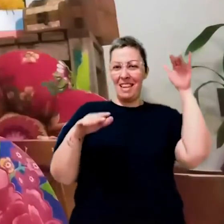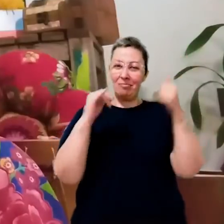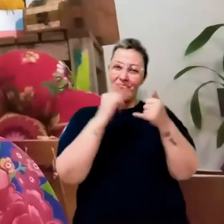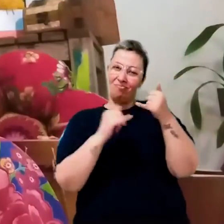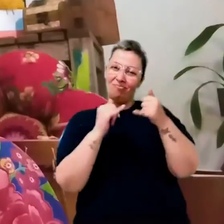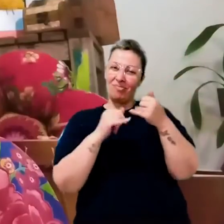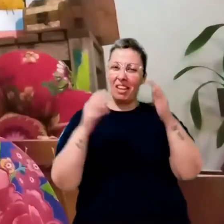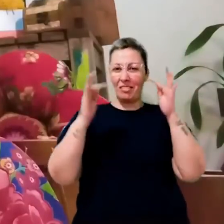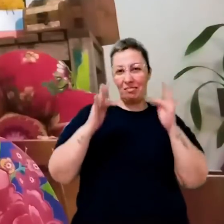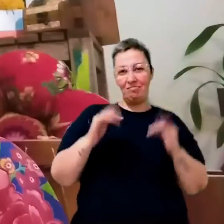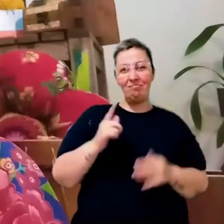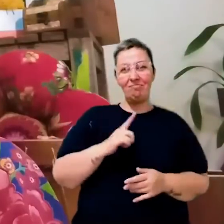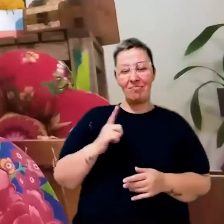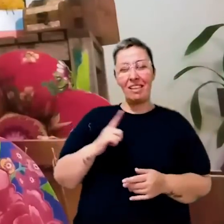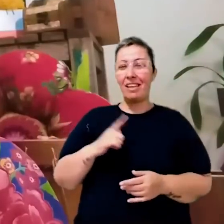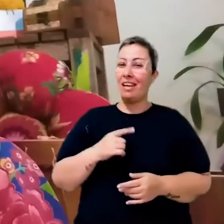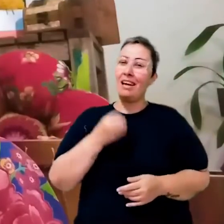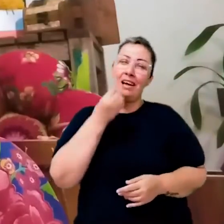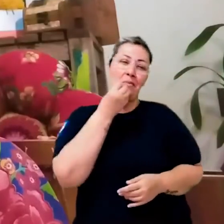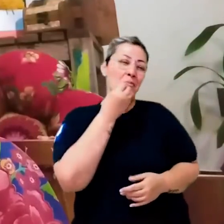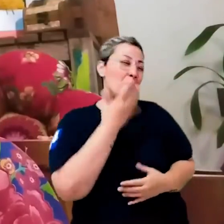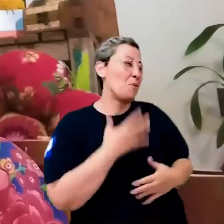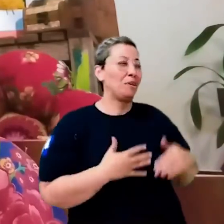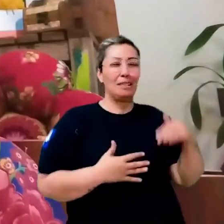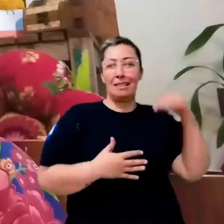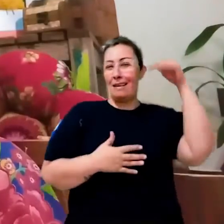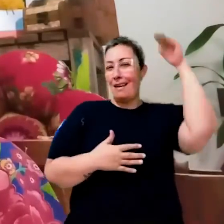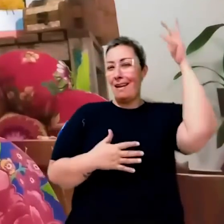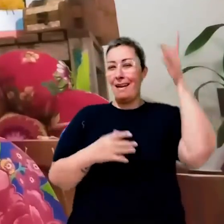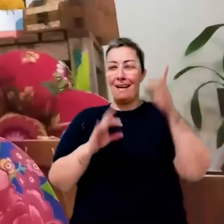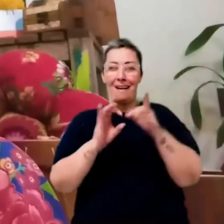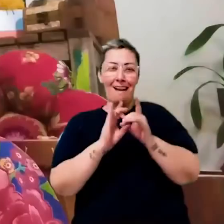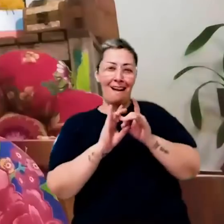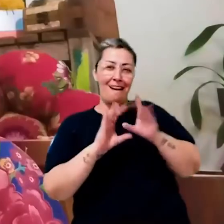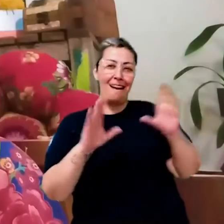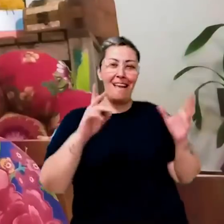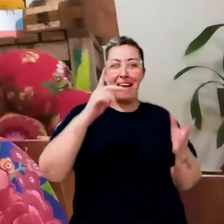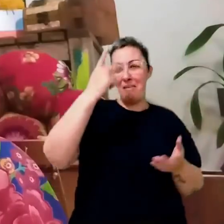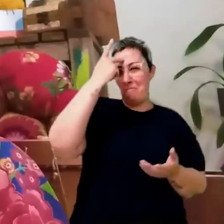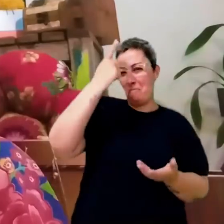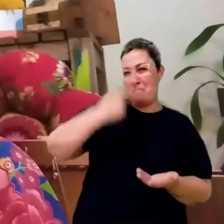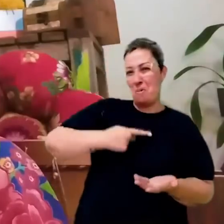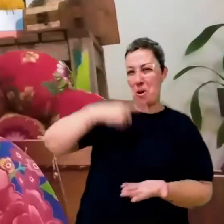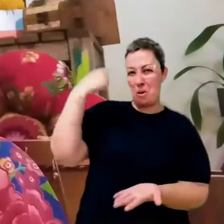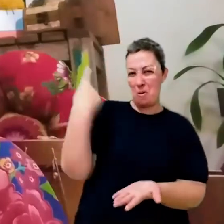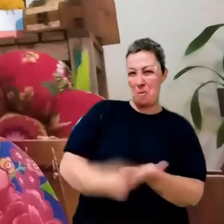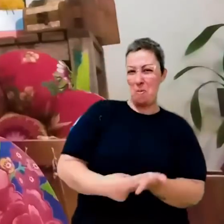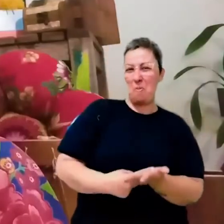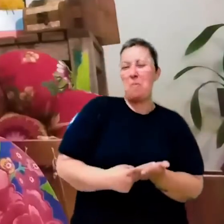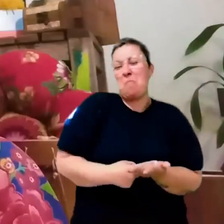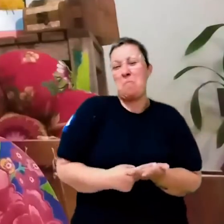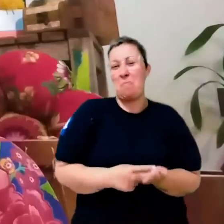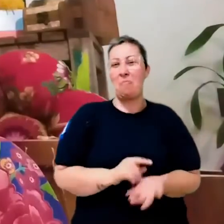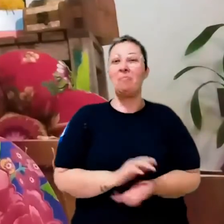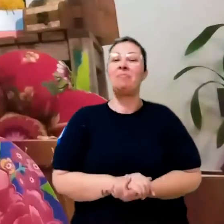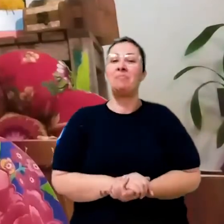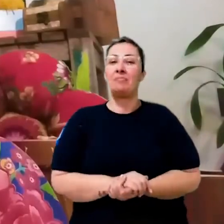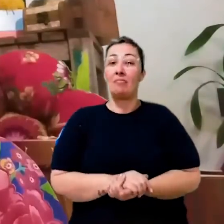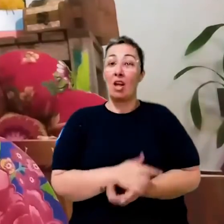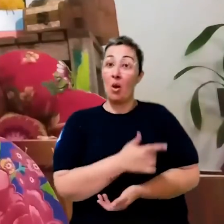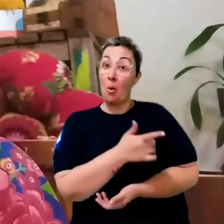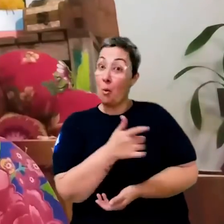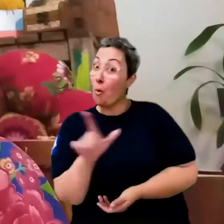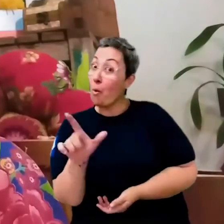pensam: como é bom ser grande, livre, decidir tudo sozinha.